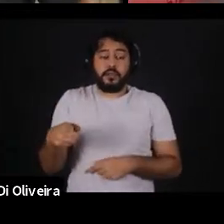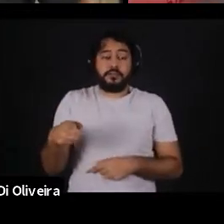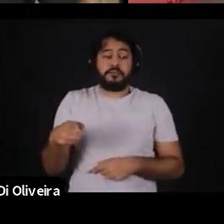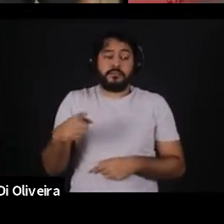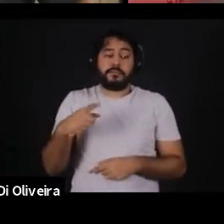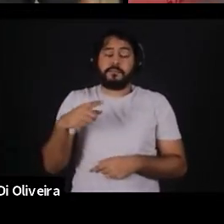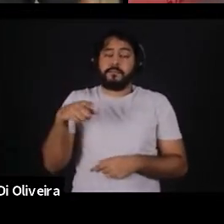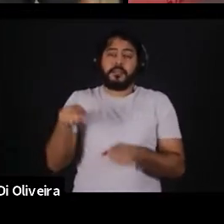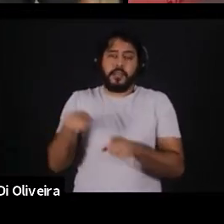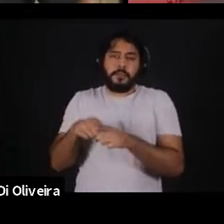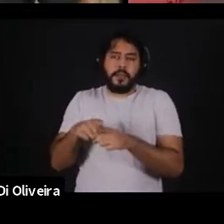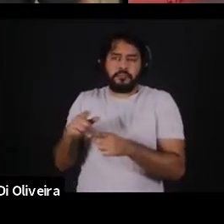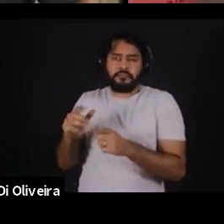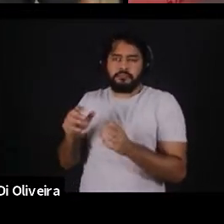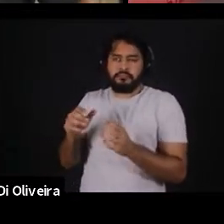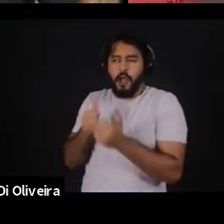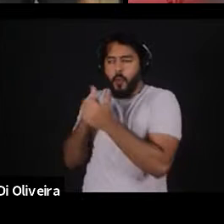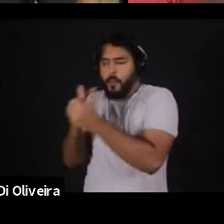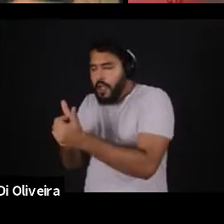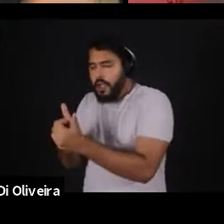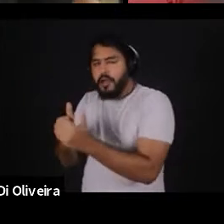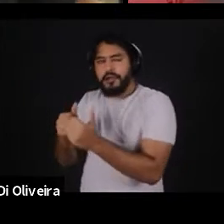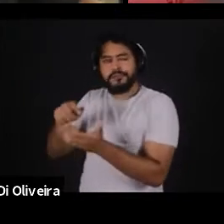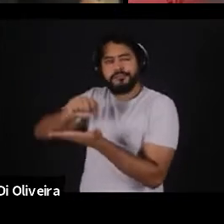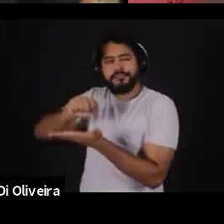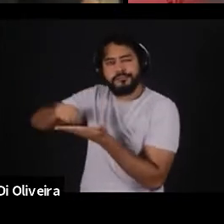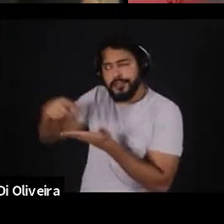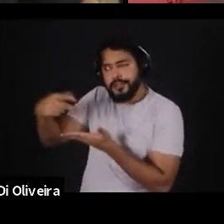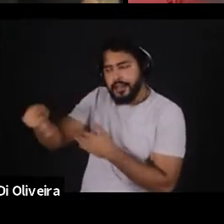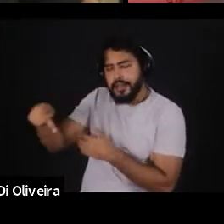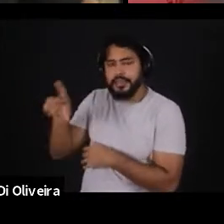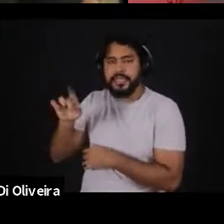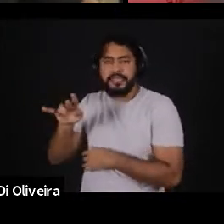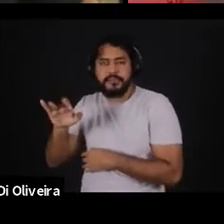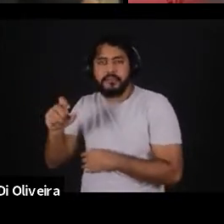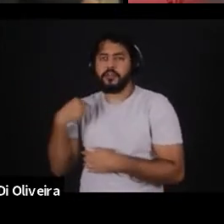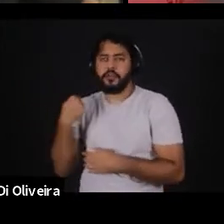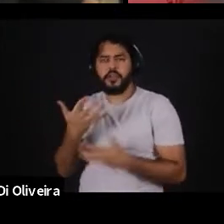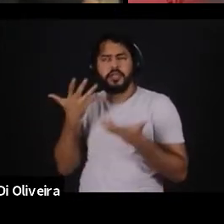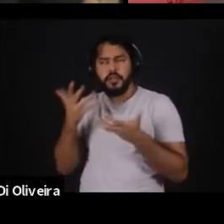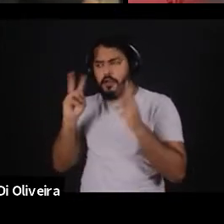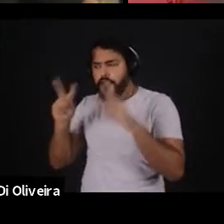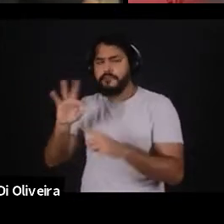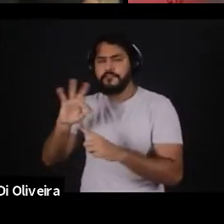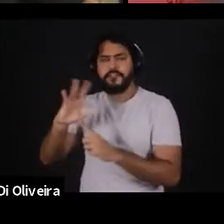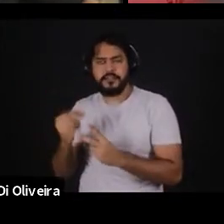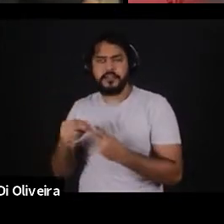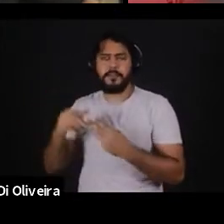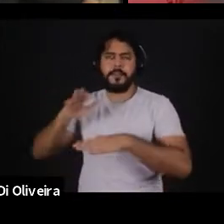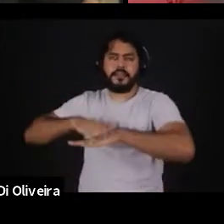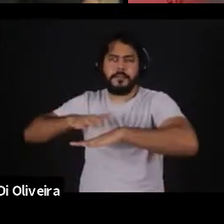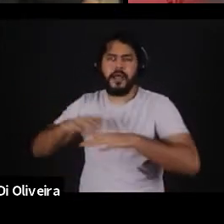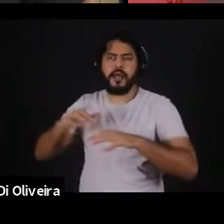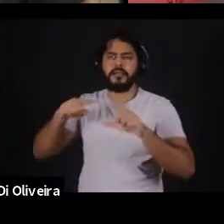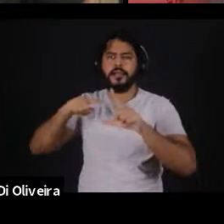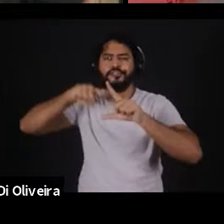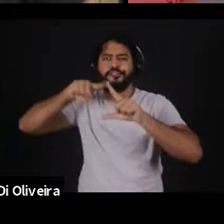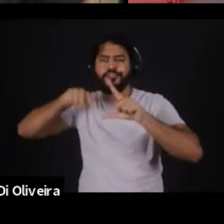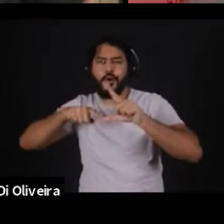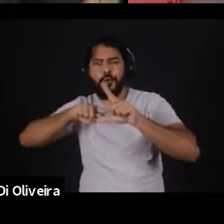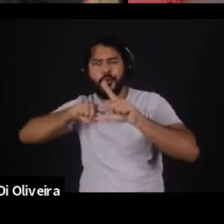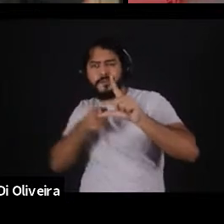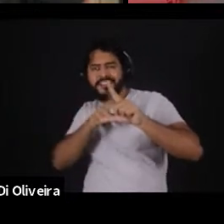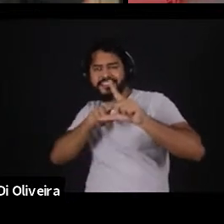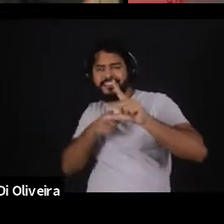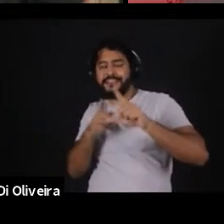a Denise, eu estava interessado em olhar para a física e para a matemática e para a geometria, para essas ciências do homem que foram criadas para justificar